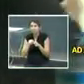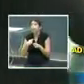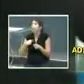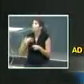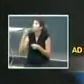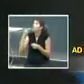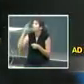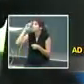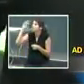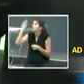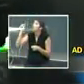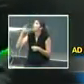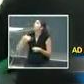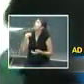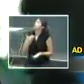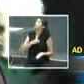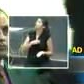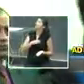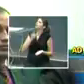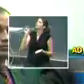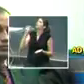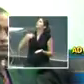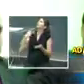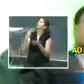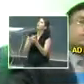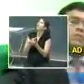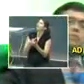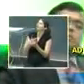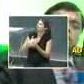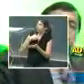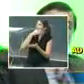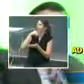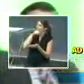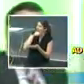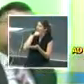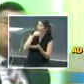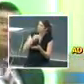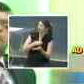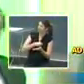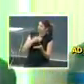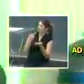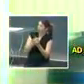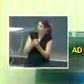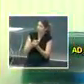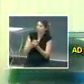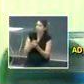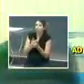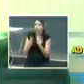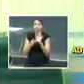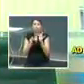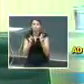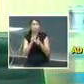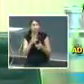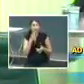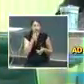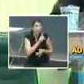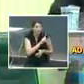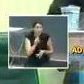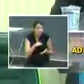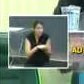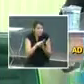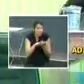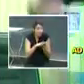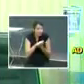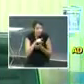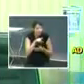Senhor, quem pecou? Foi ele? Foi seus pais? Foi seus avós? Quem pecou? Jesus disse: nenhum deles. Isto aconteceu para que se